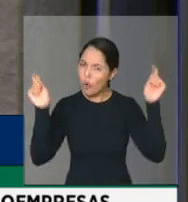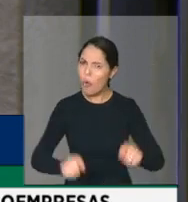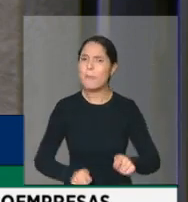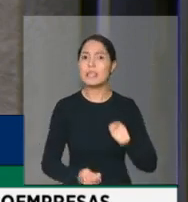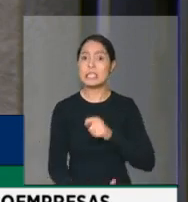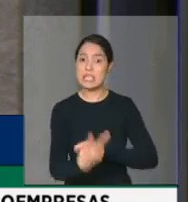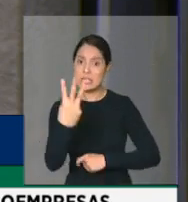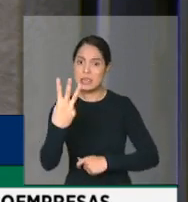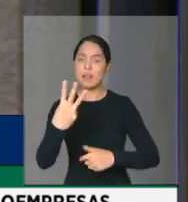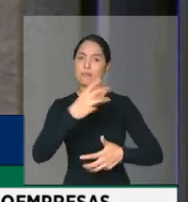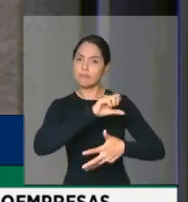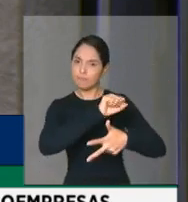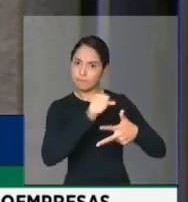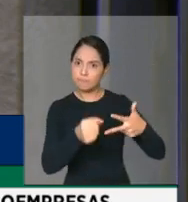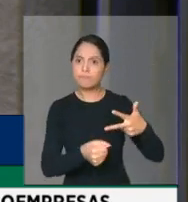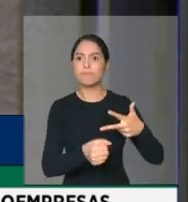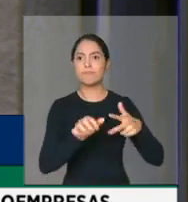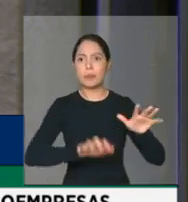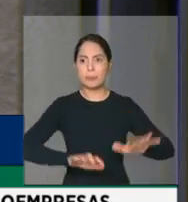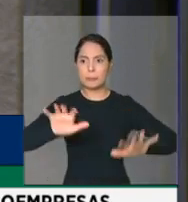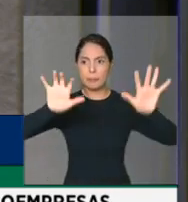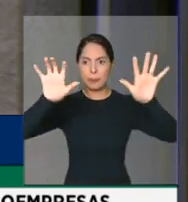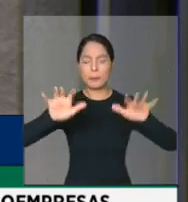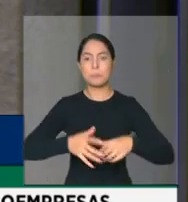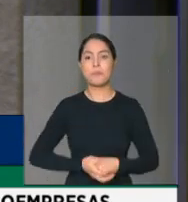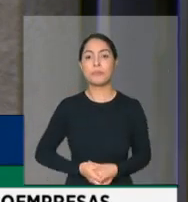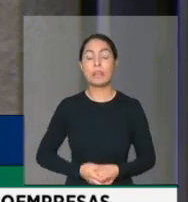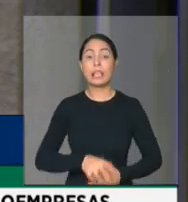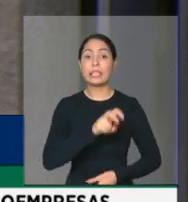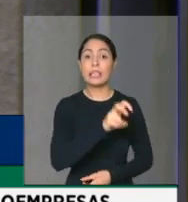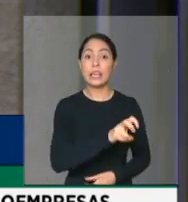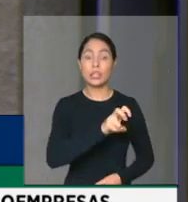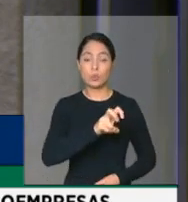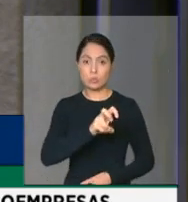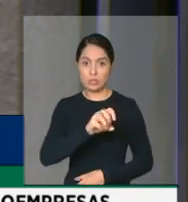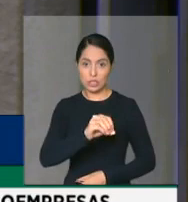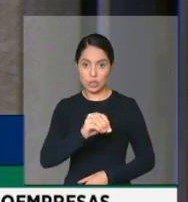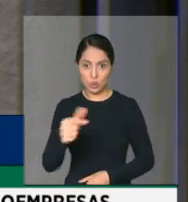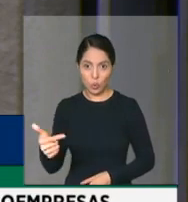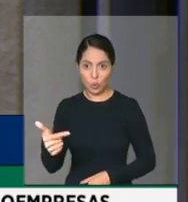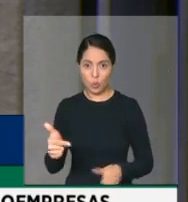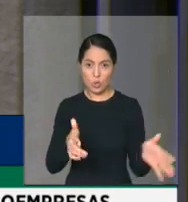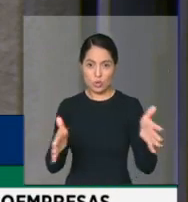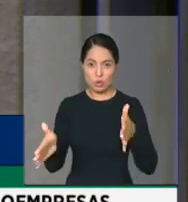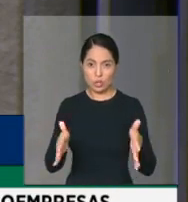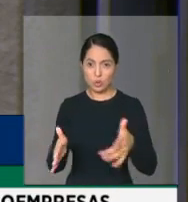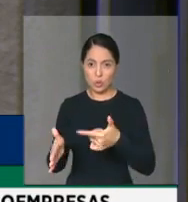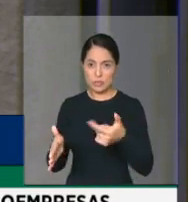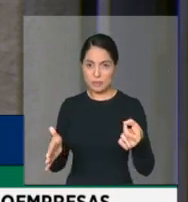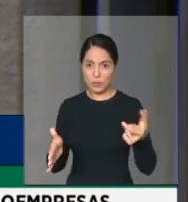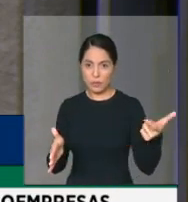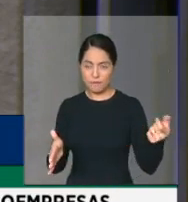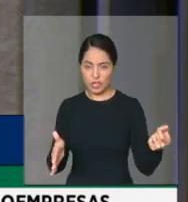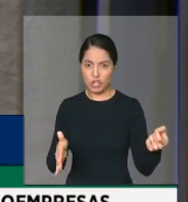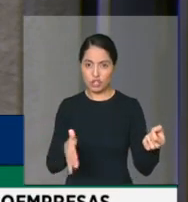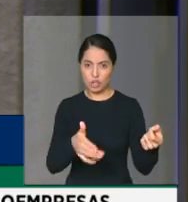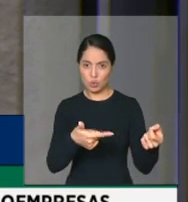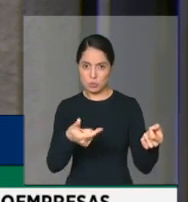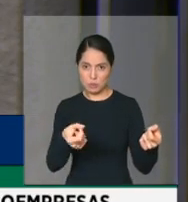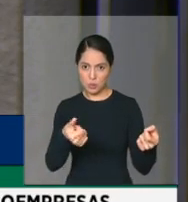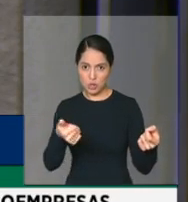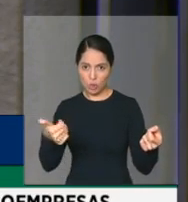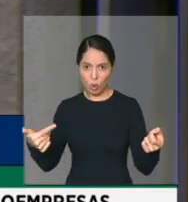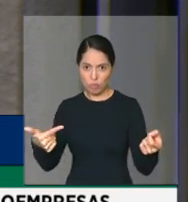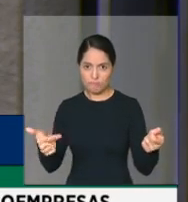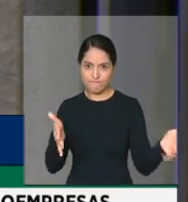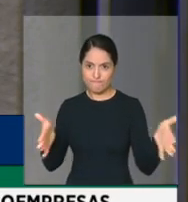da federação. Os dados mostram ainda que entre 2012 e 2020, o percentual dos donos de seus negócios